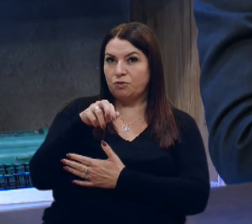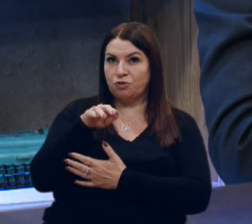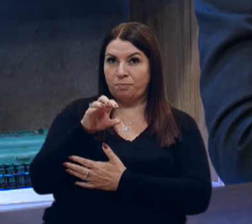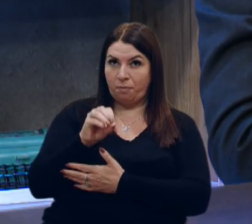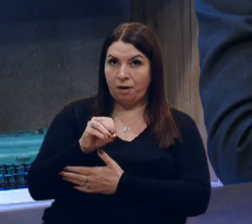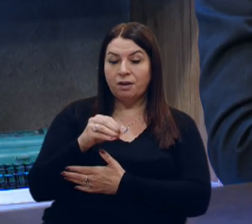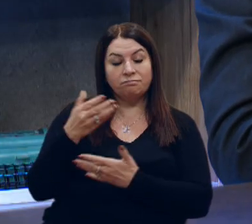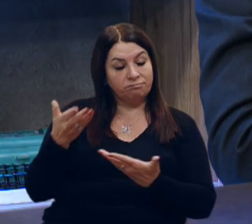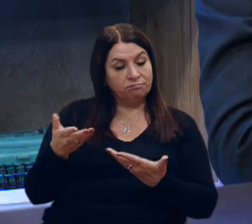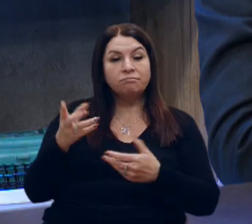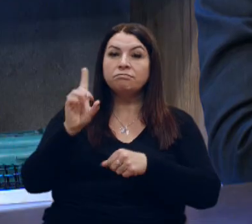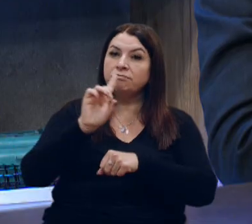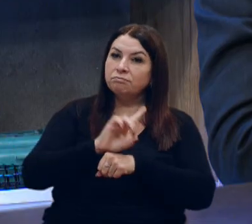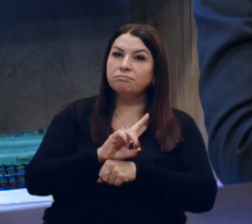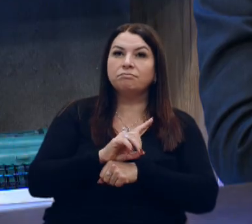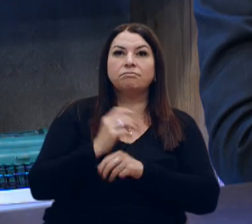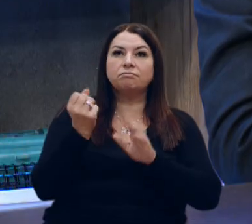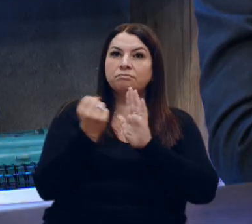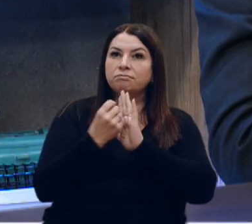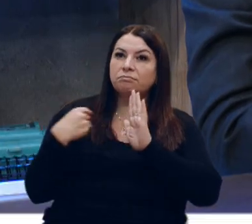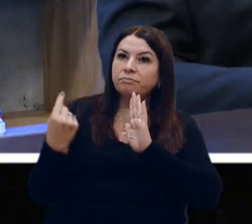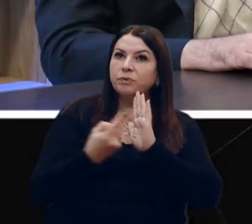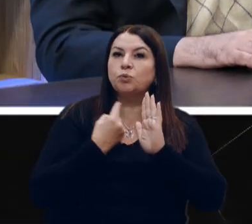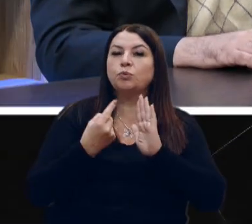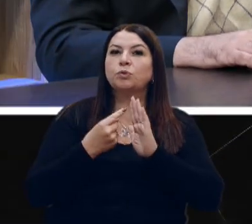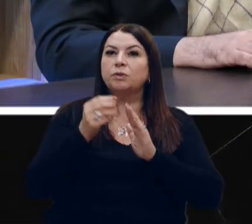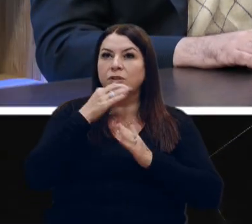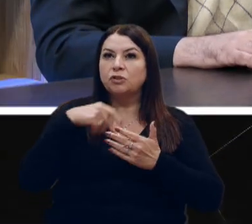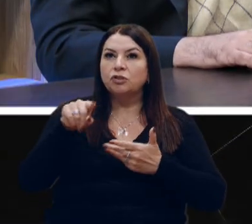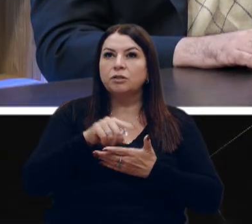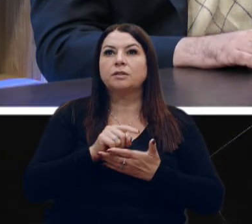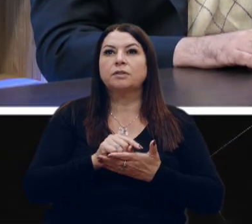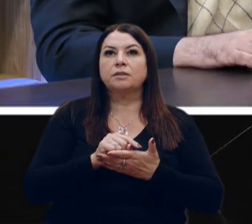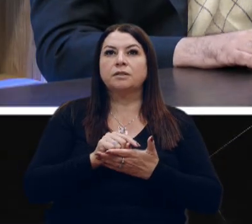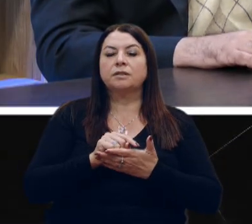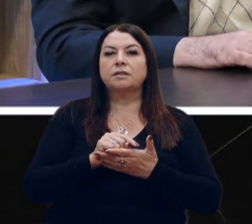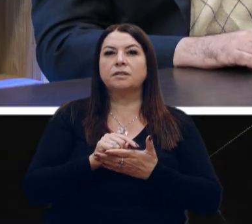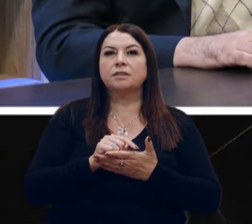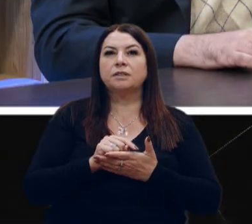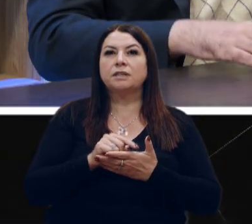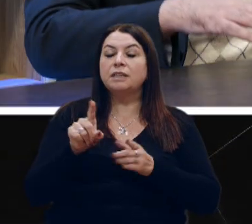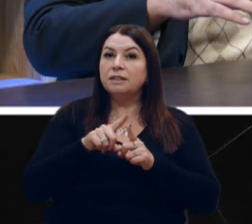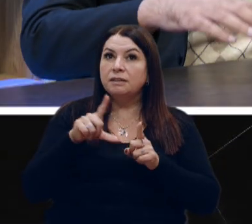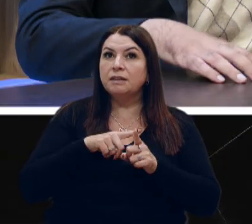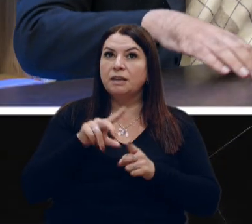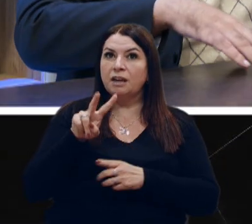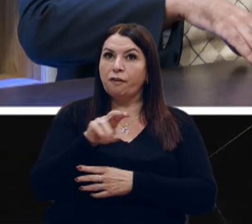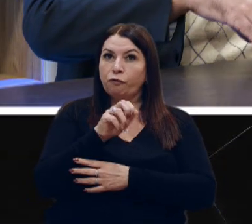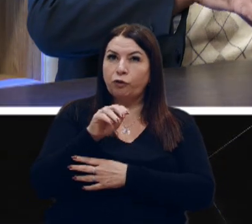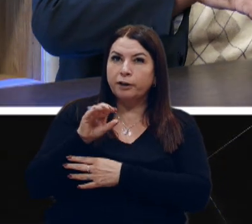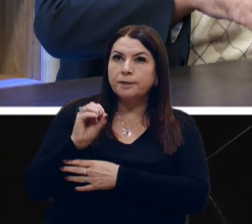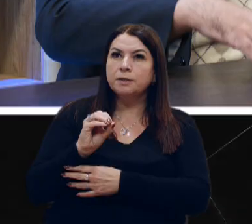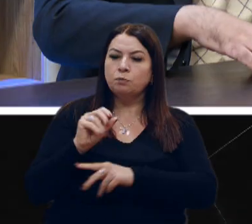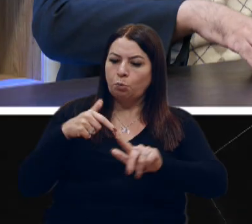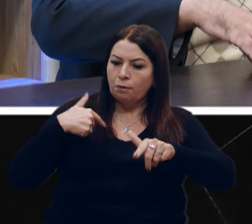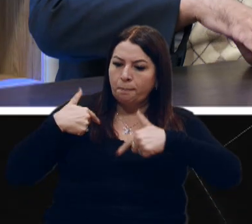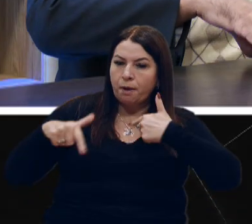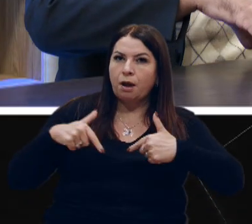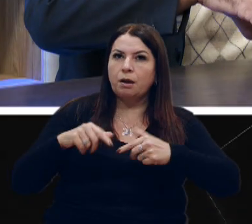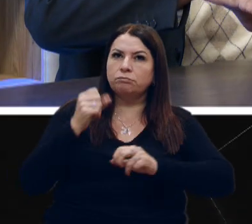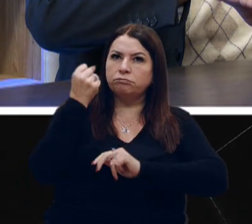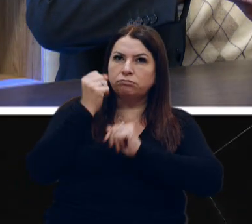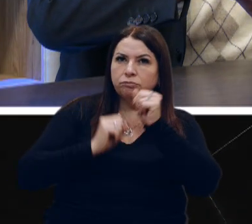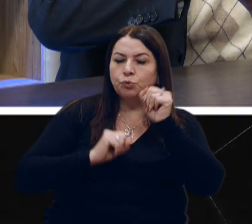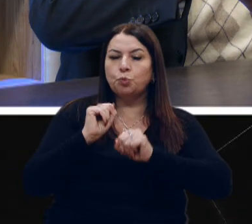É uma data simbólica para todos nós. Caxias, que é vocacionada ao trabalho, à